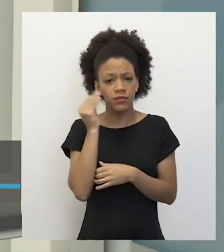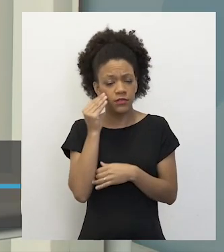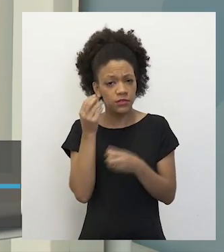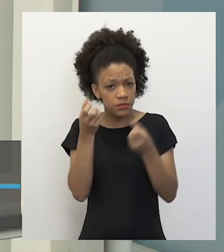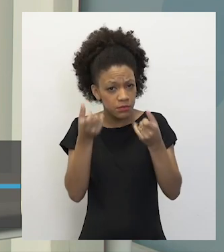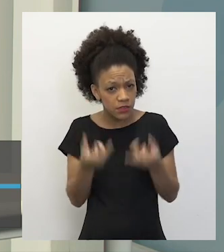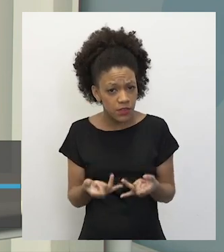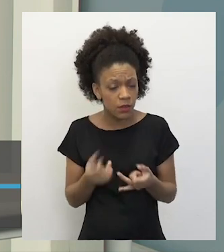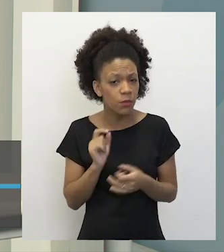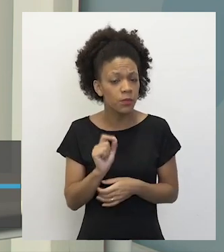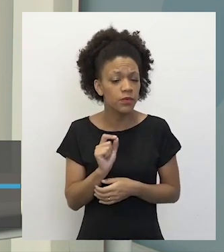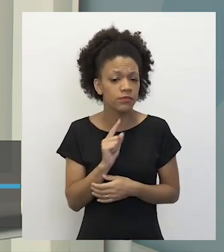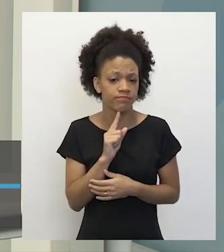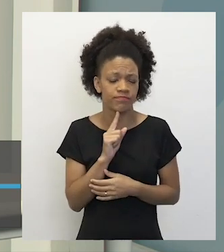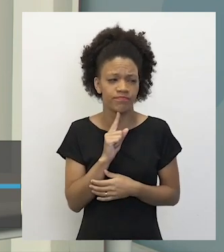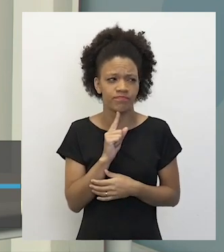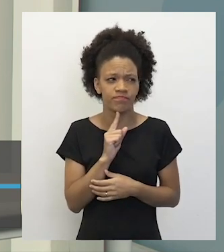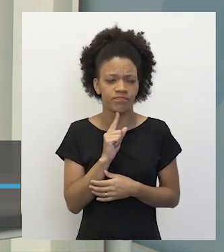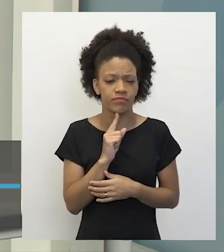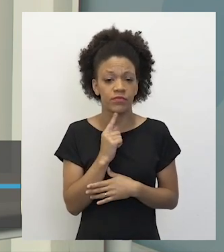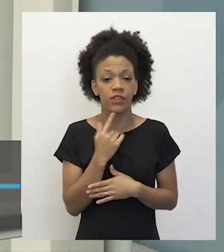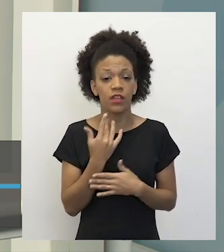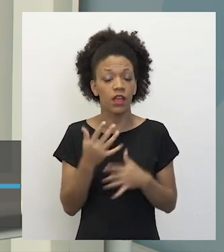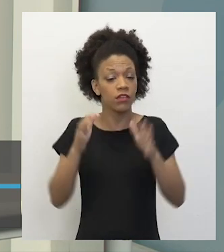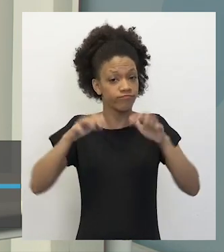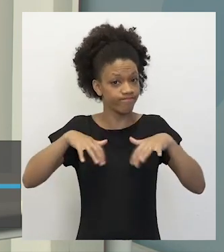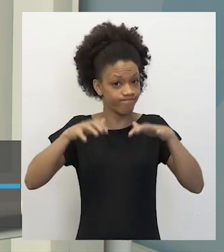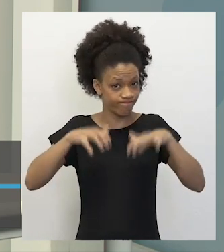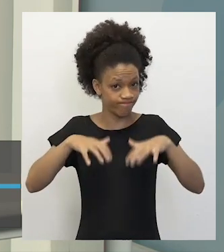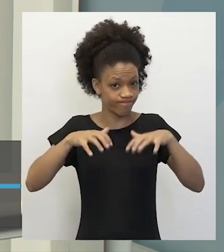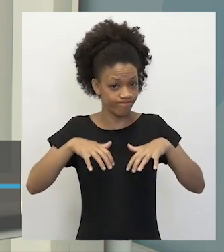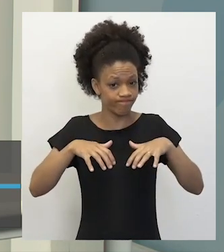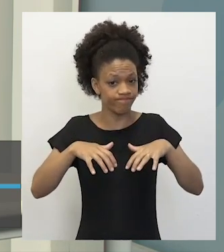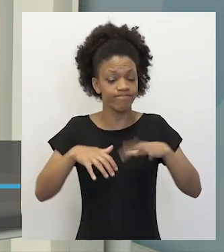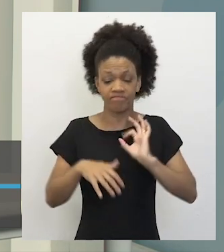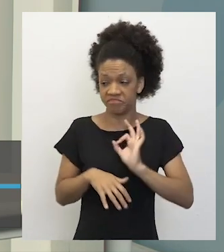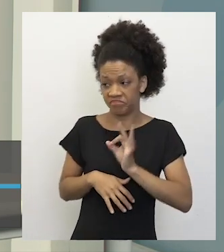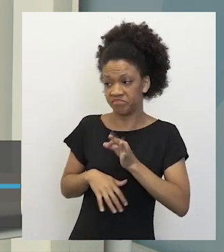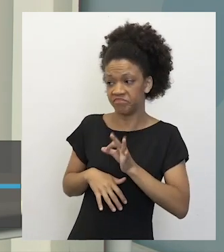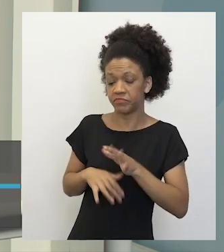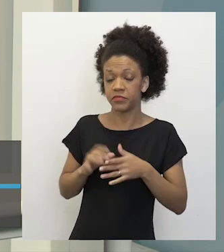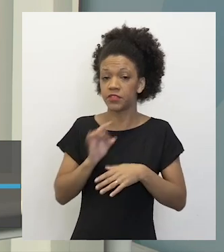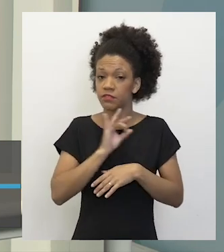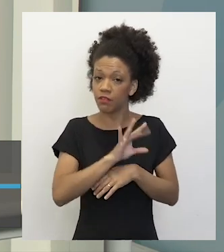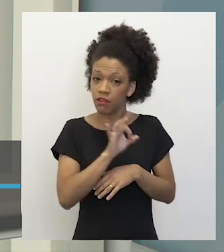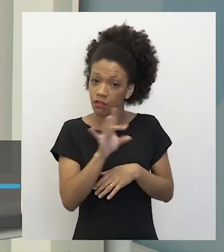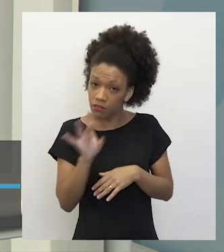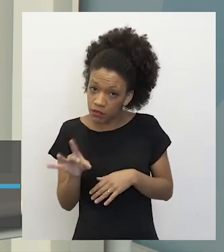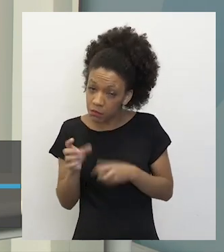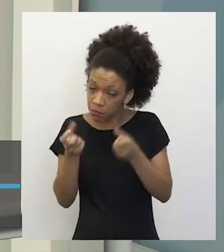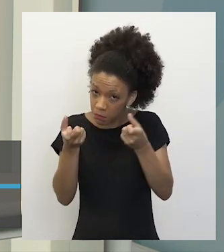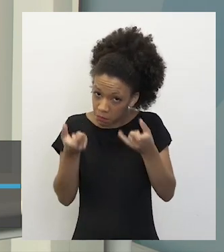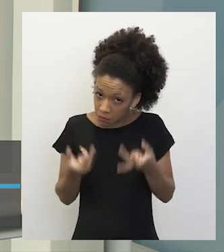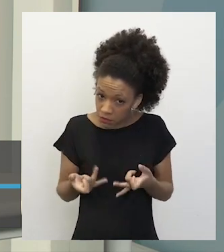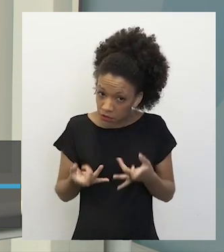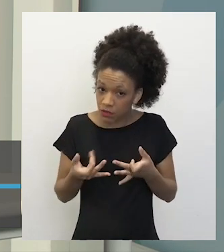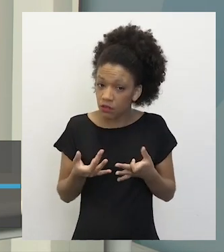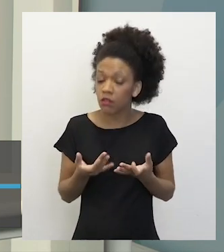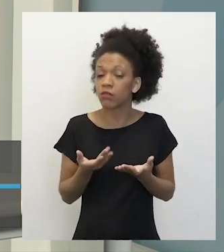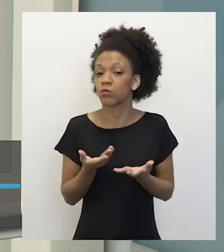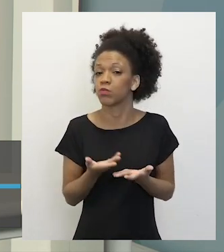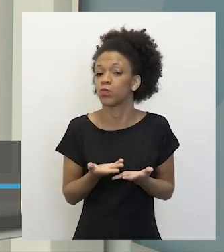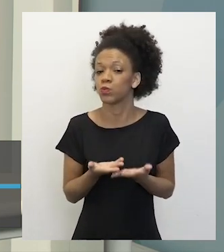explicar, né, a questão da chuva. Isso. Né? E cada um está explicando